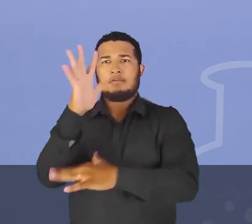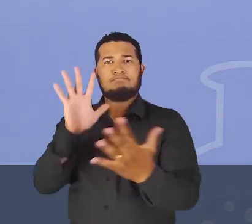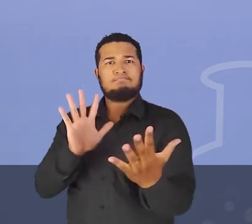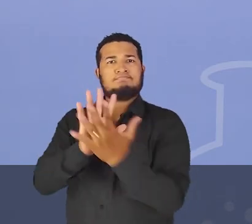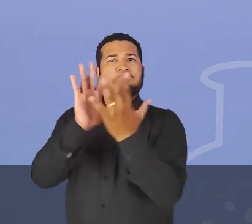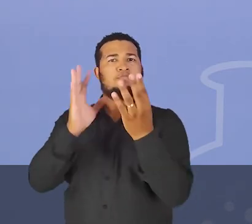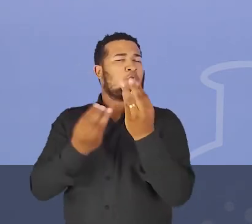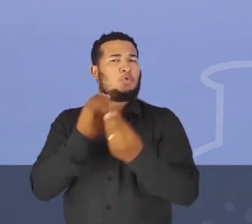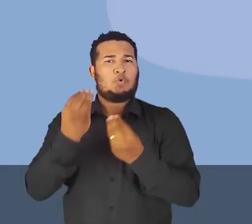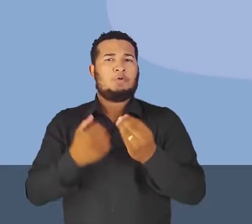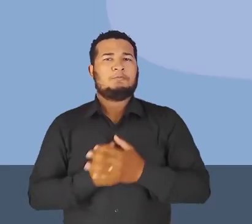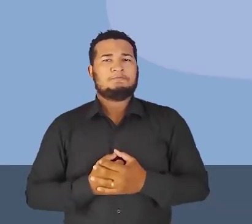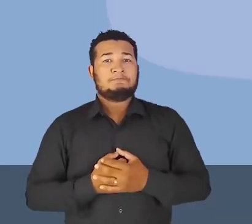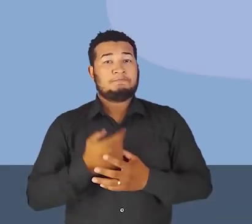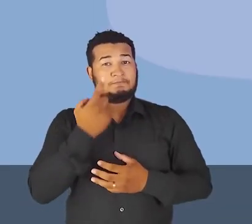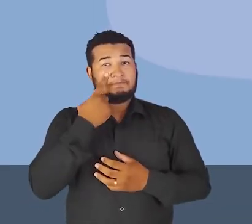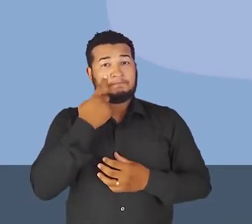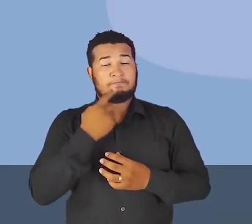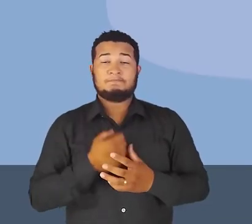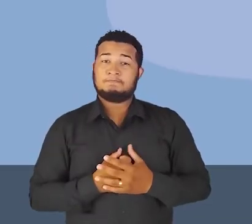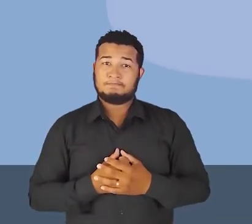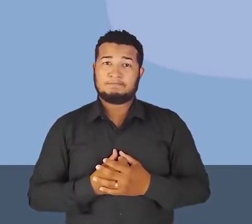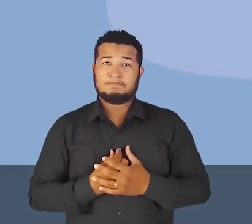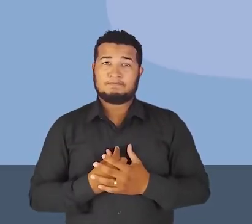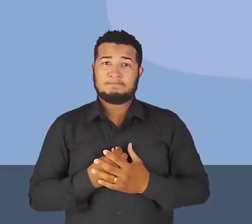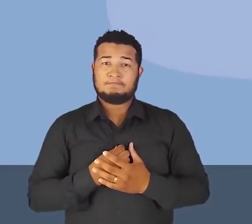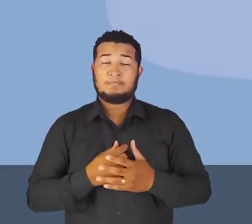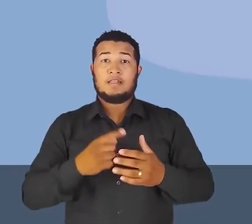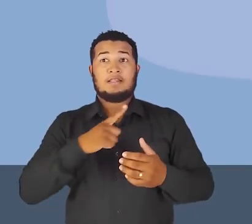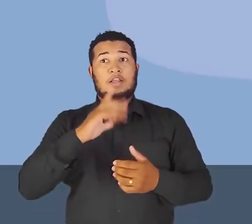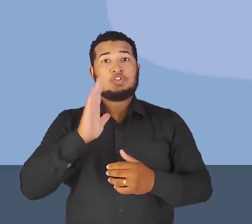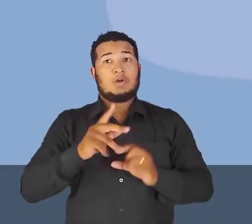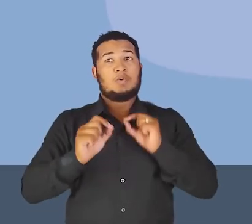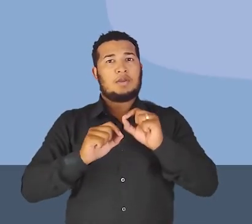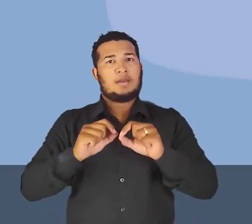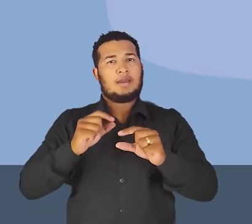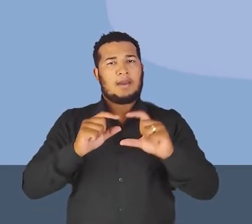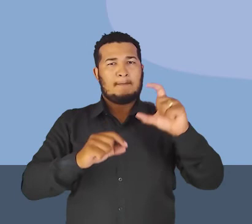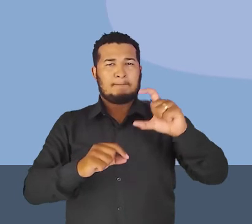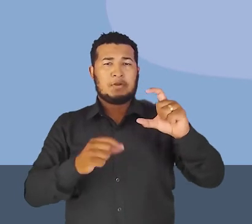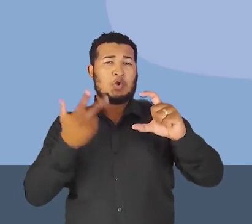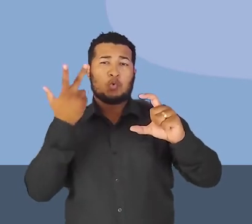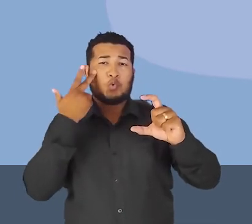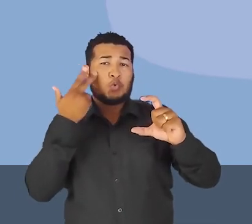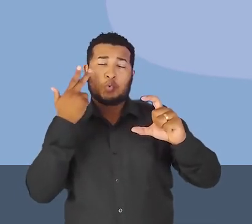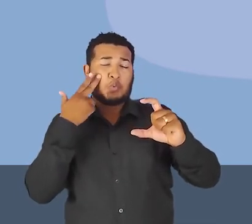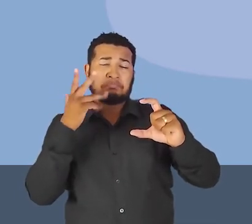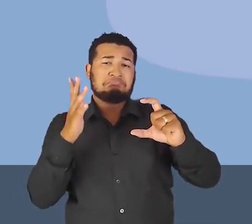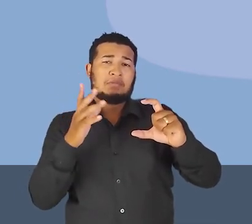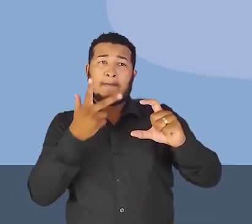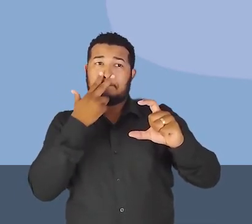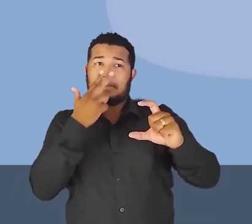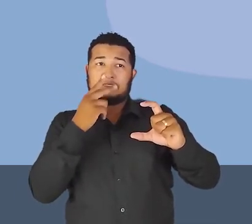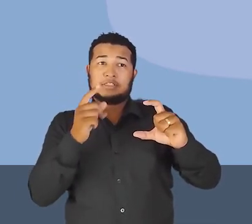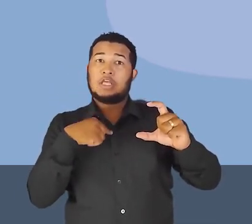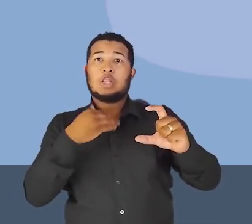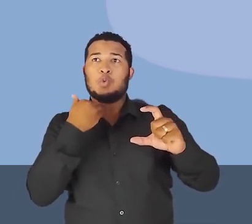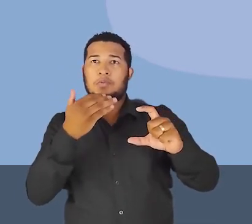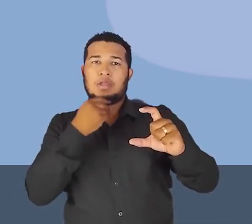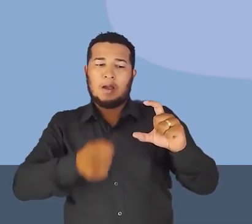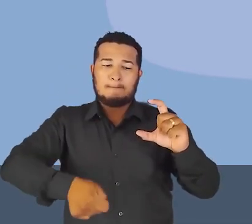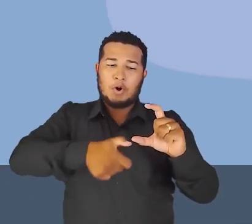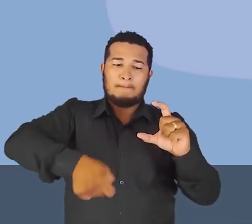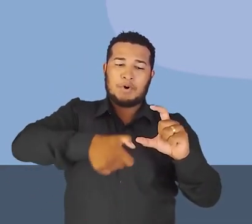ambiente. Dá uma olhadinha lá no slide. Então, a gente tem a pilha de Leclanché, que é a pilha comum, é uma pilha que não pode ser